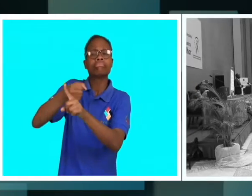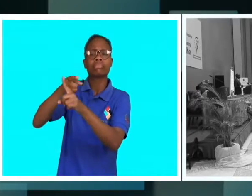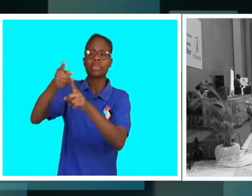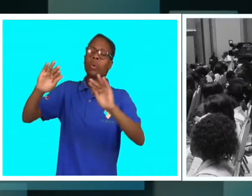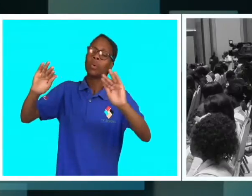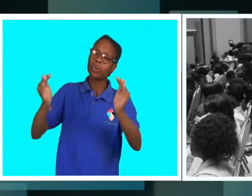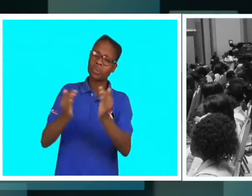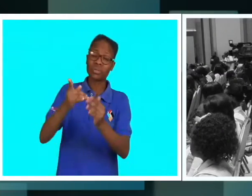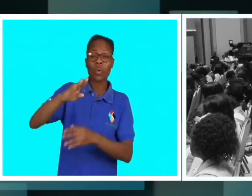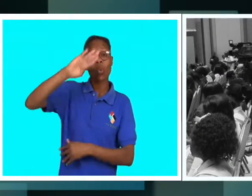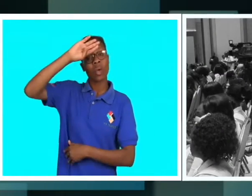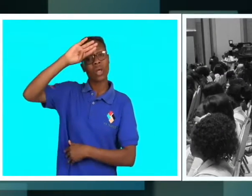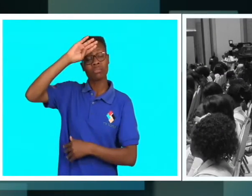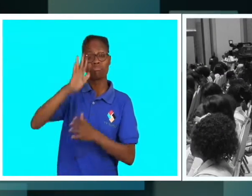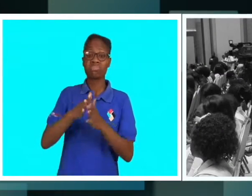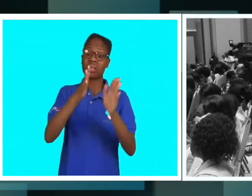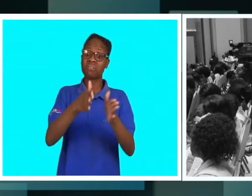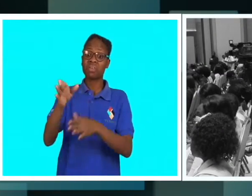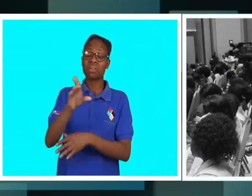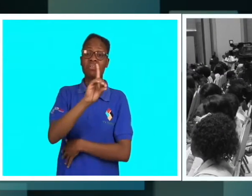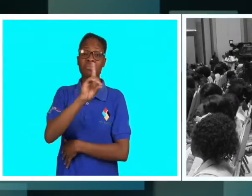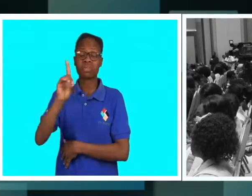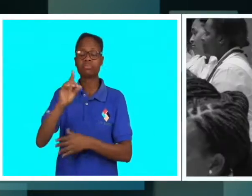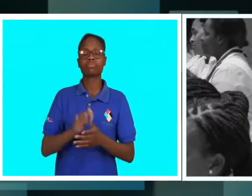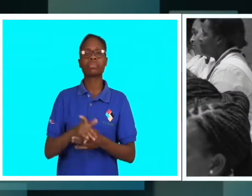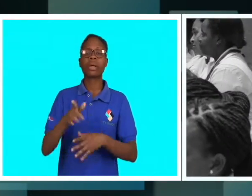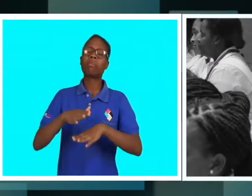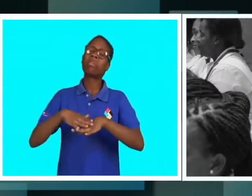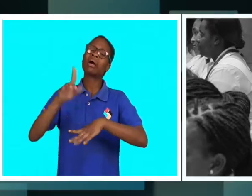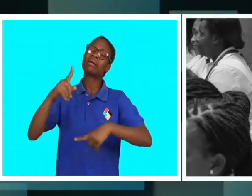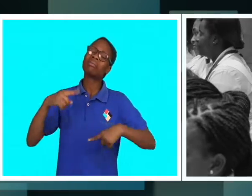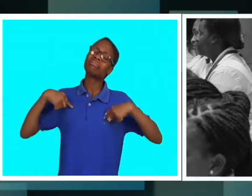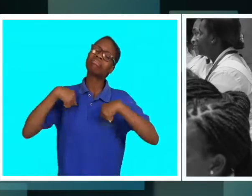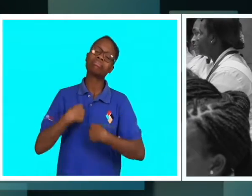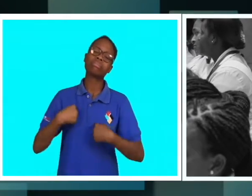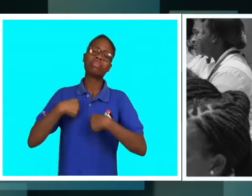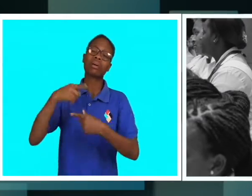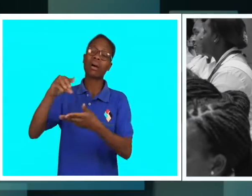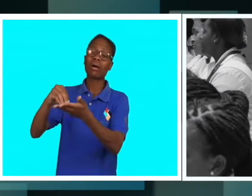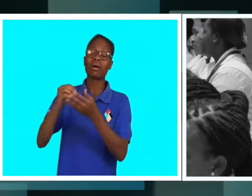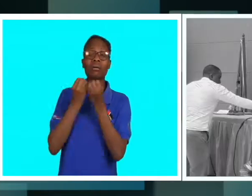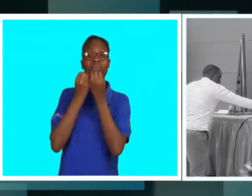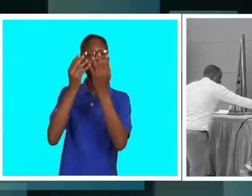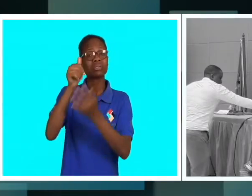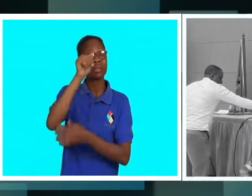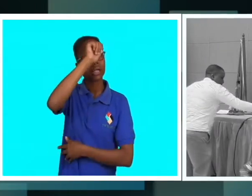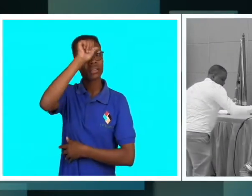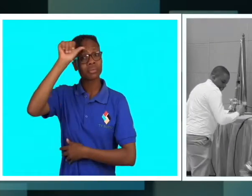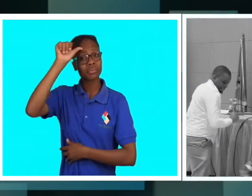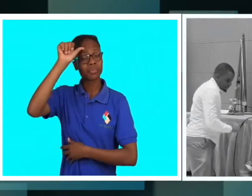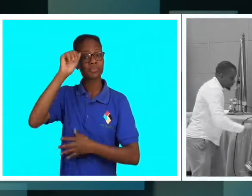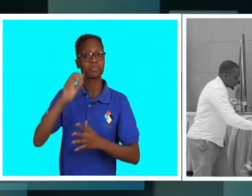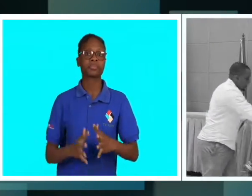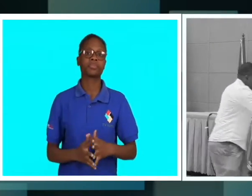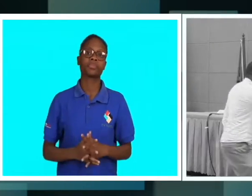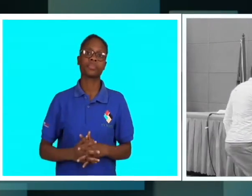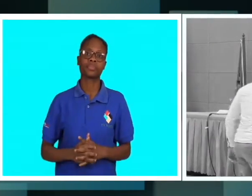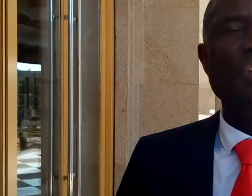HIV reuniram-se para delimitar estratégias de combate a esta doença, com foco para pessoas com